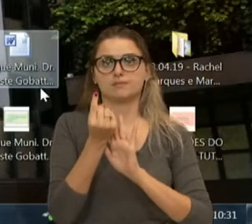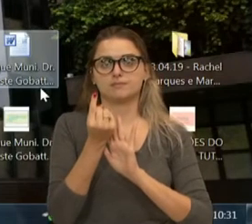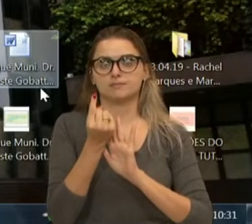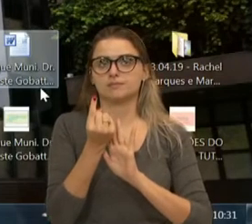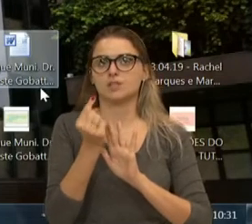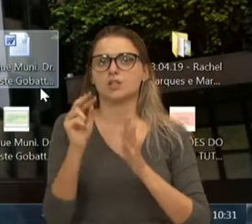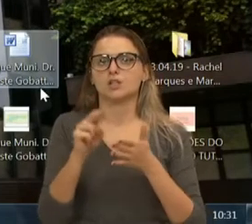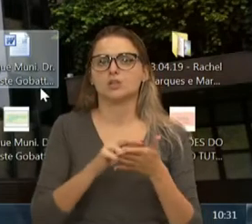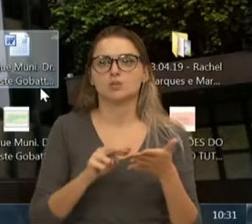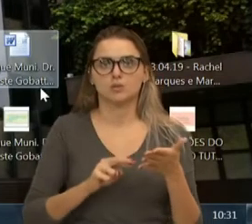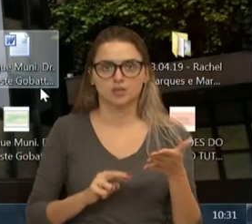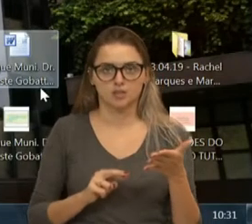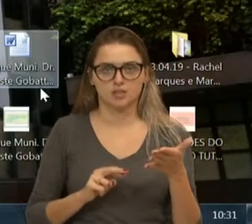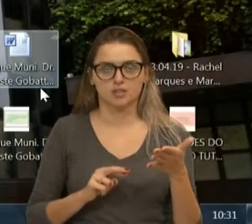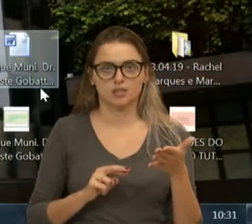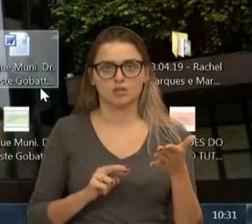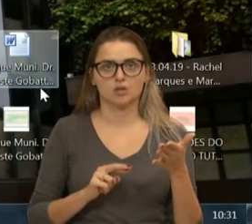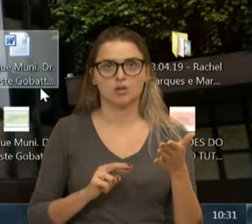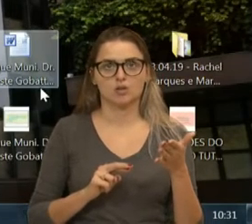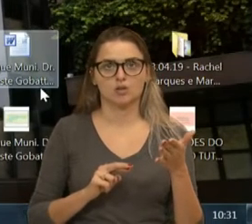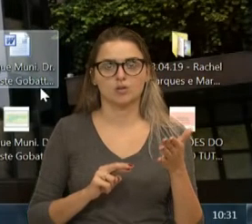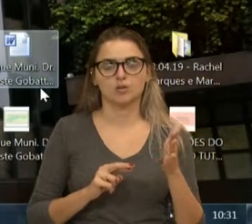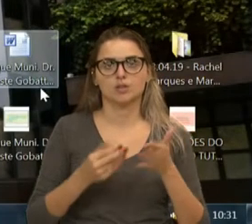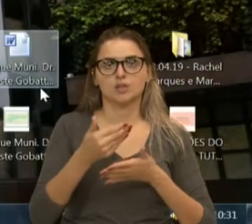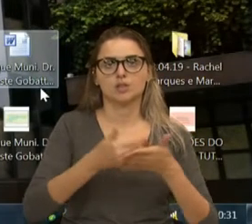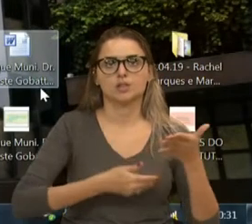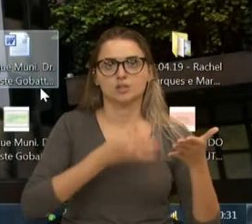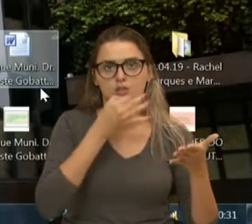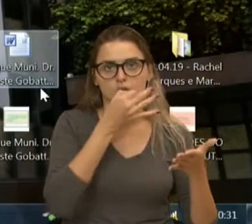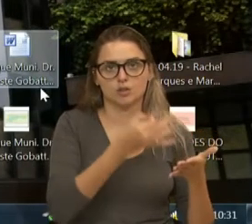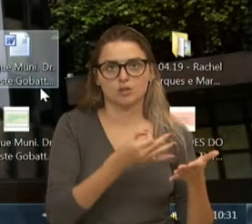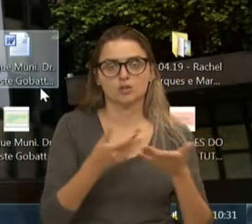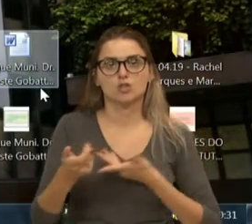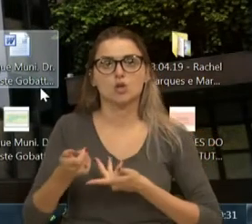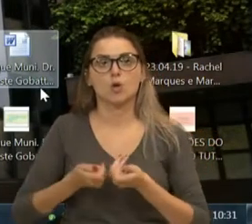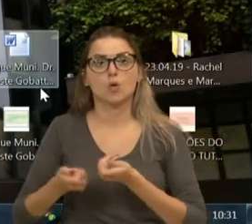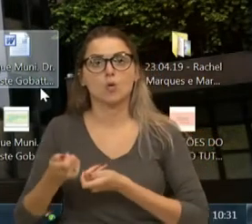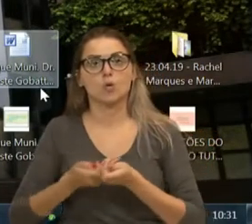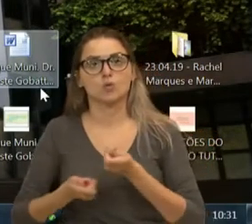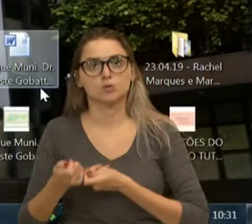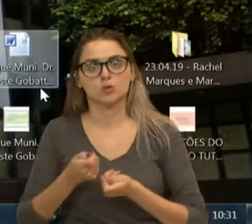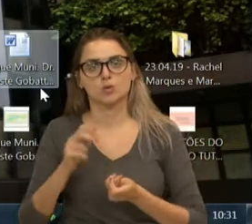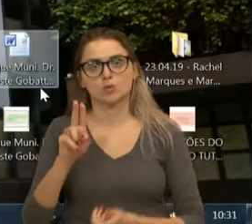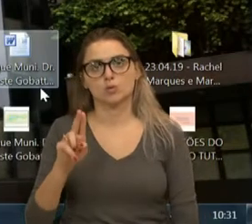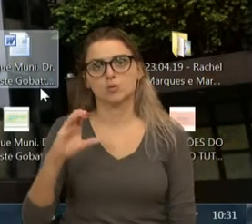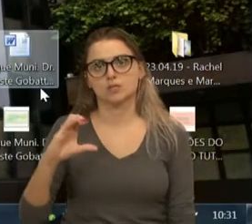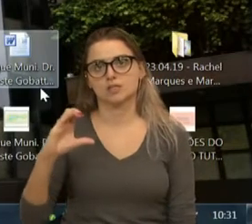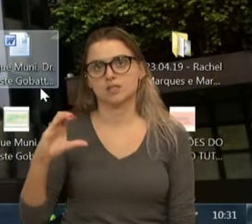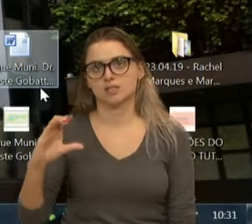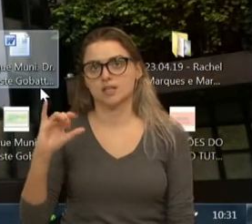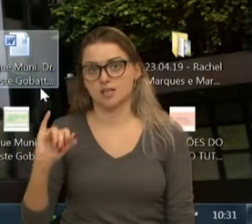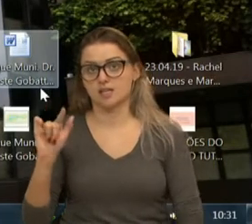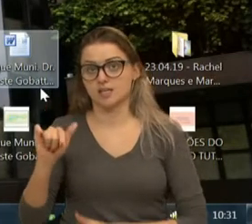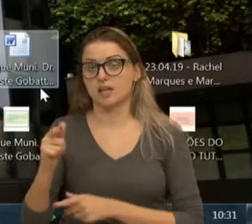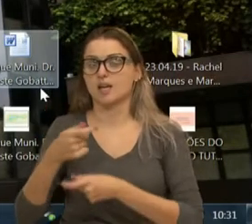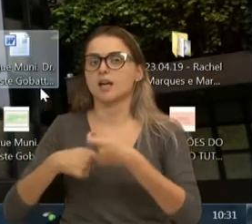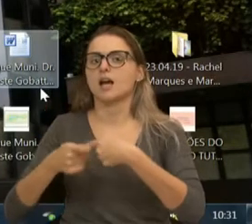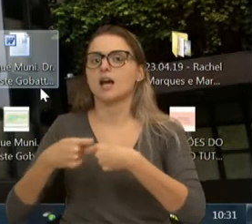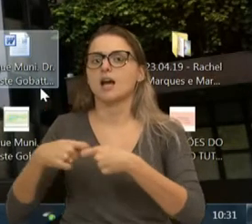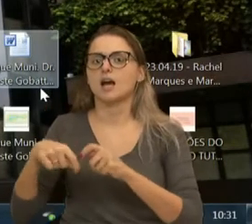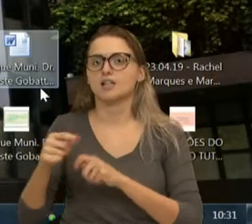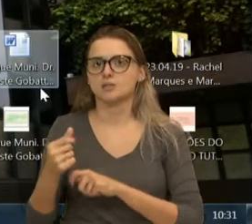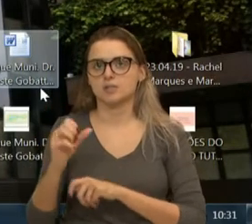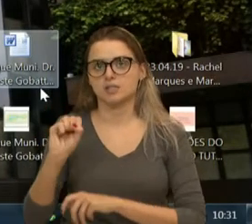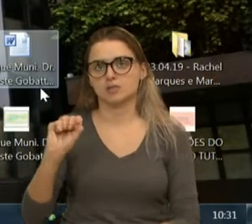do relatório e parecer da Unidade Central de Controle Interno, a UCCI, sobre as contas da gestão do